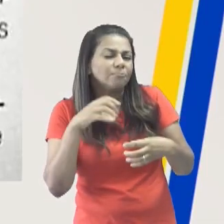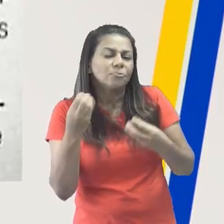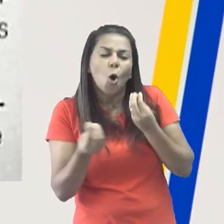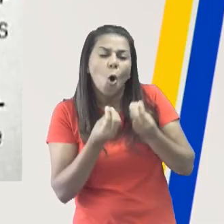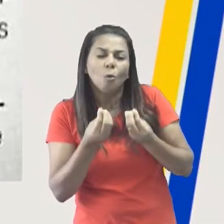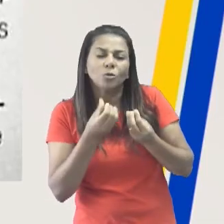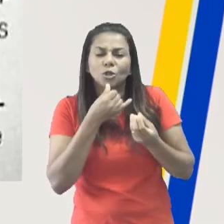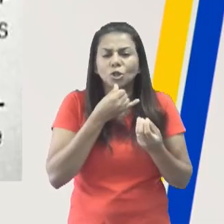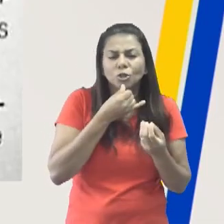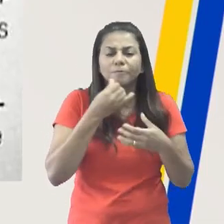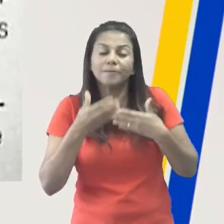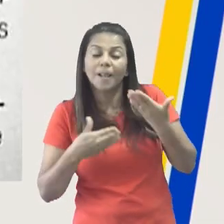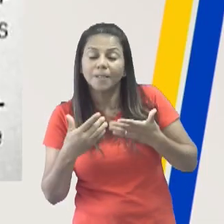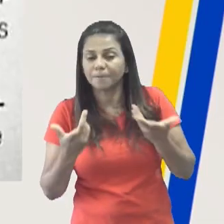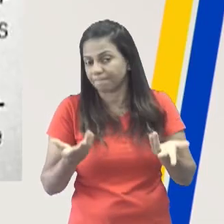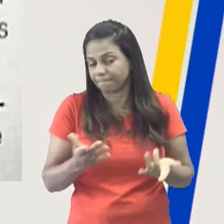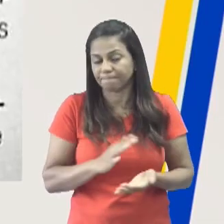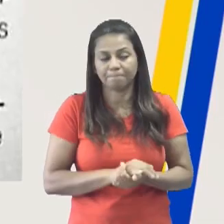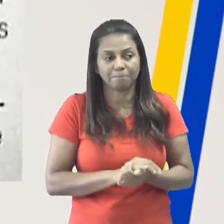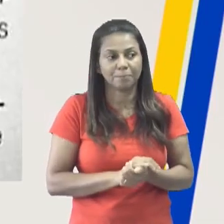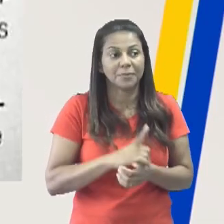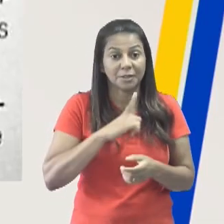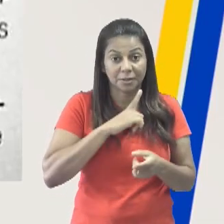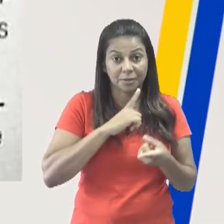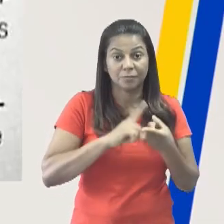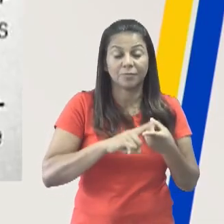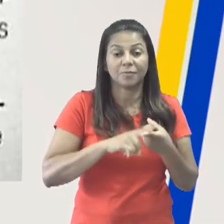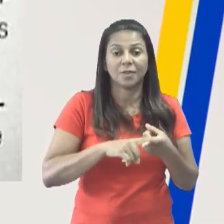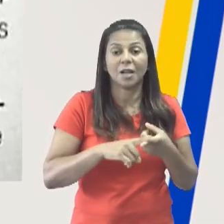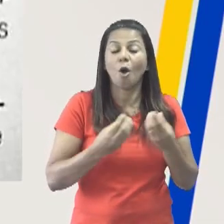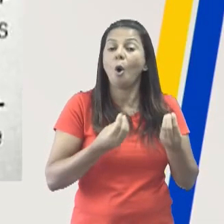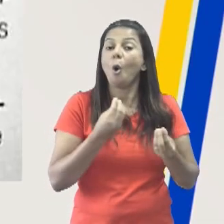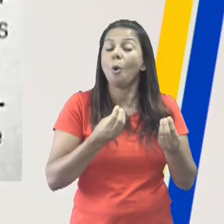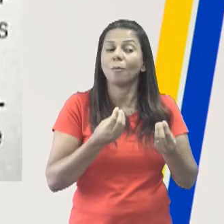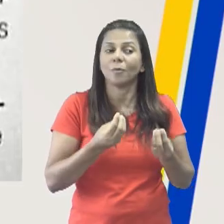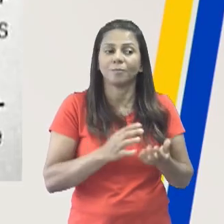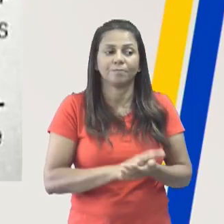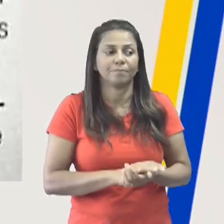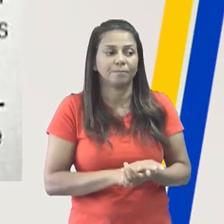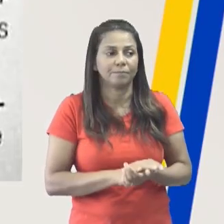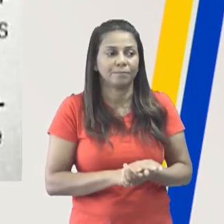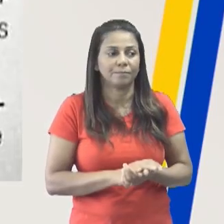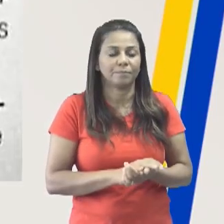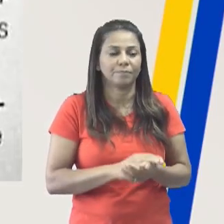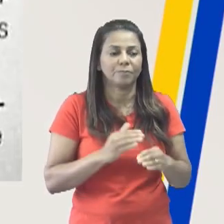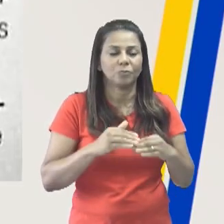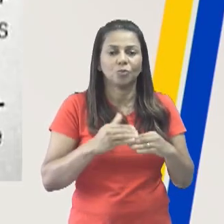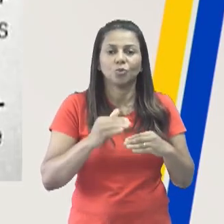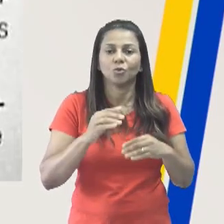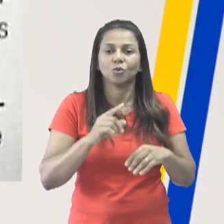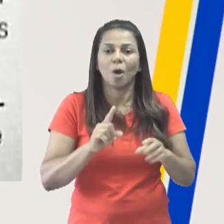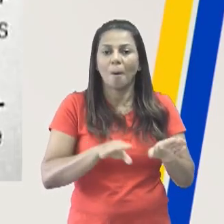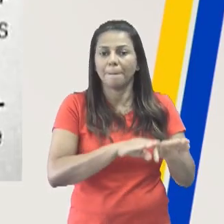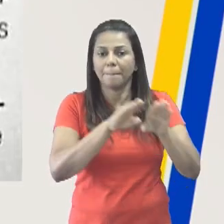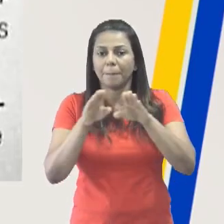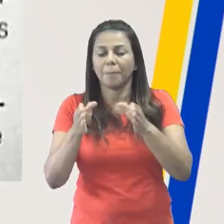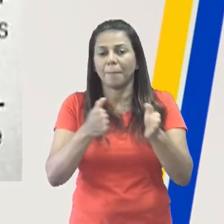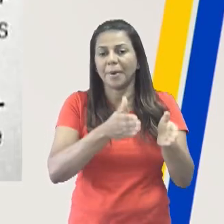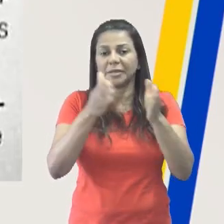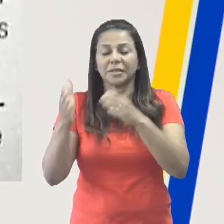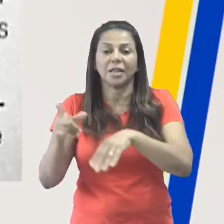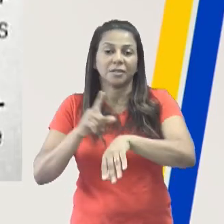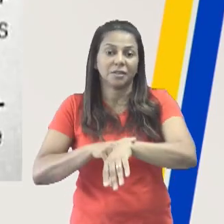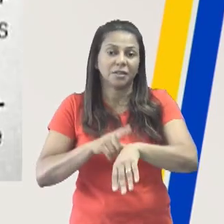personagens. Também indica as reações deles. Duração ou passagem de tempo, detalhes